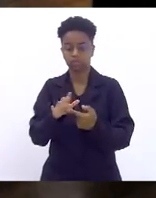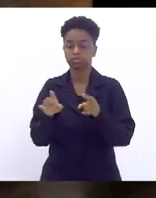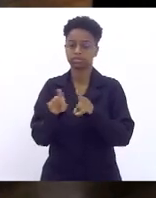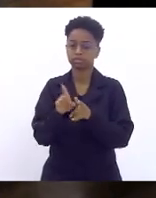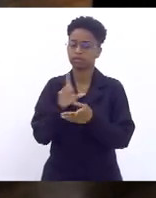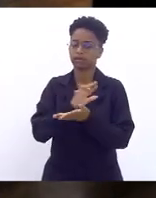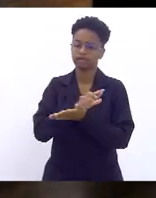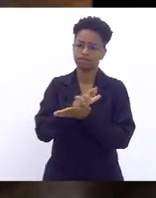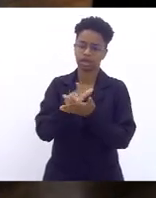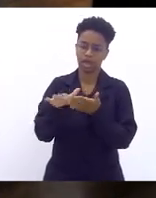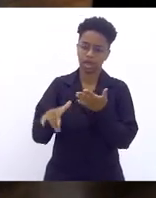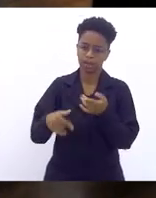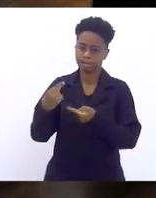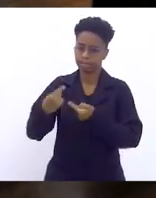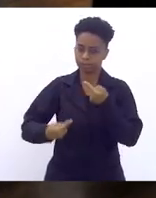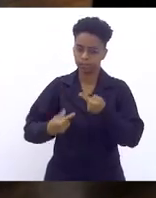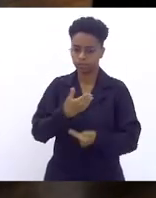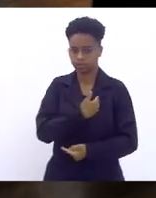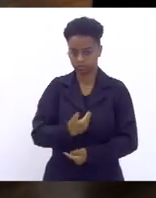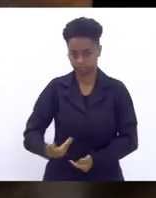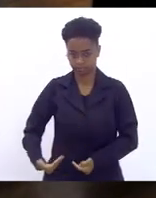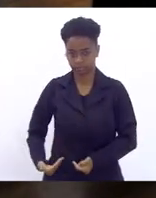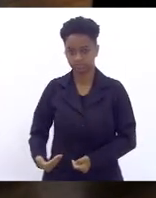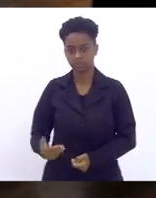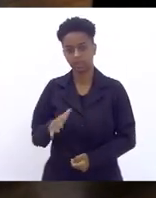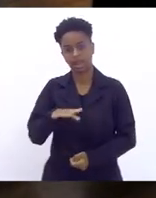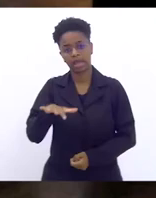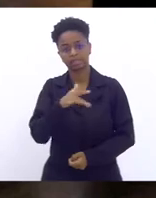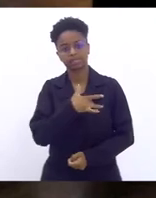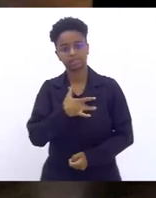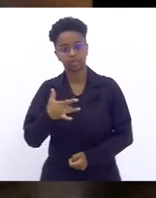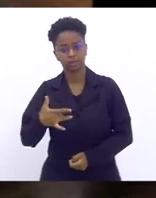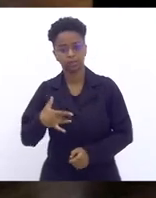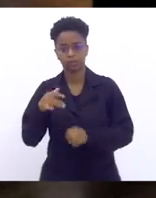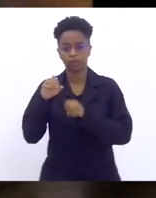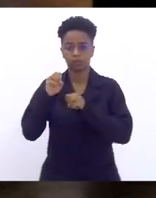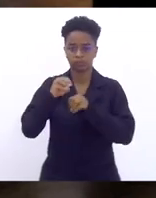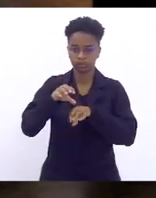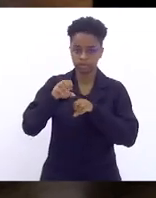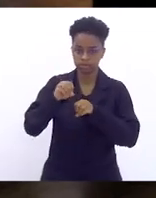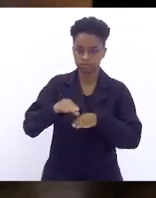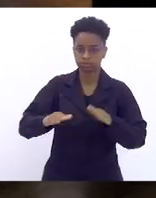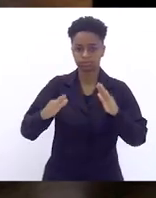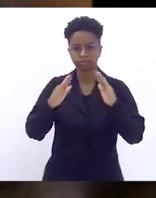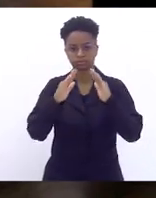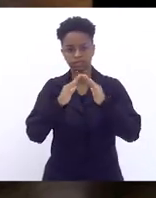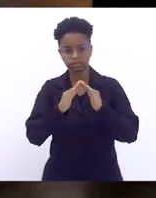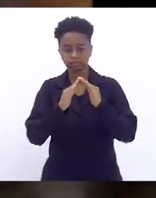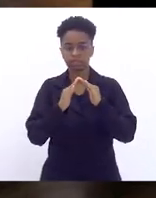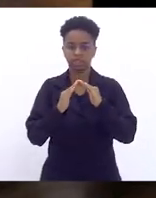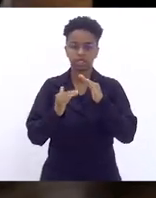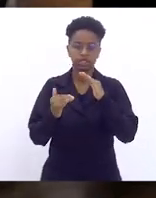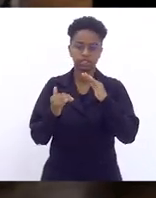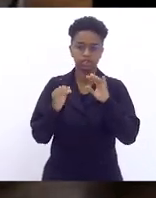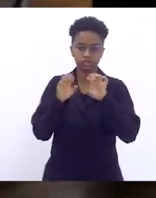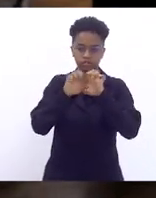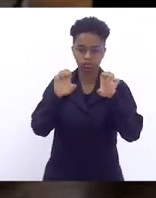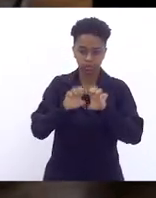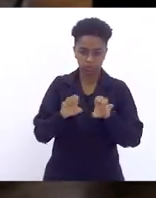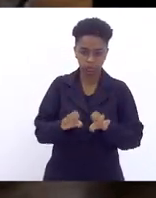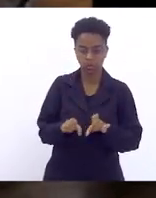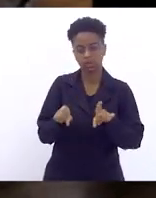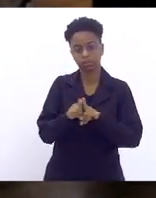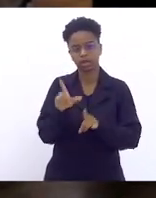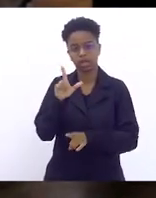nas diversas políticas públicas nas áreas de saúde educação habitação infraestrutura não